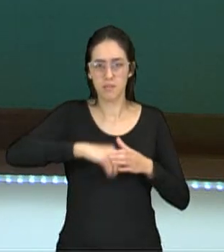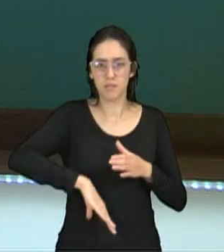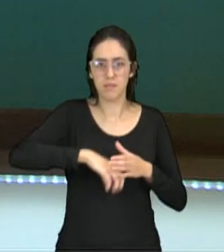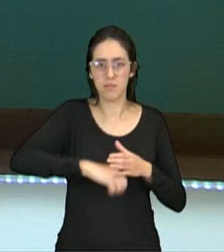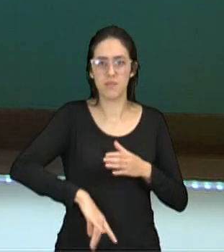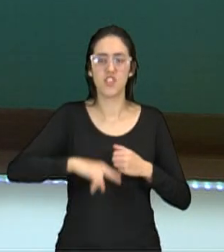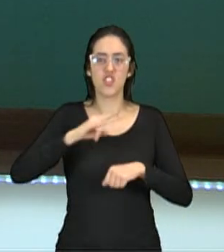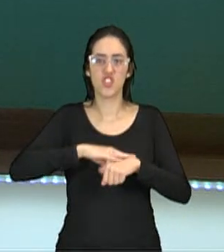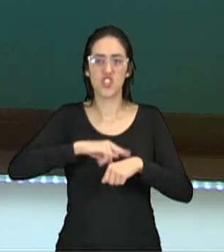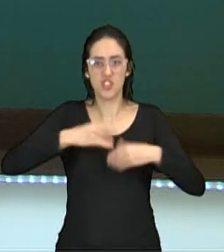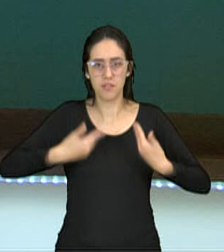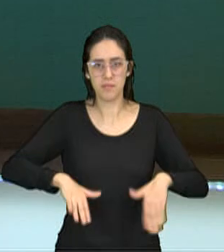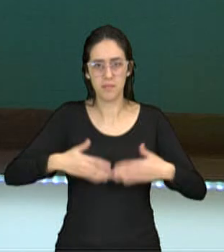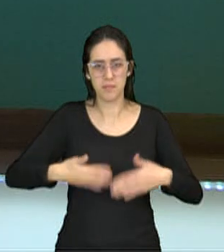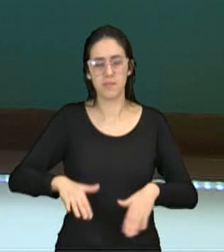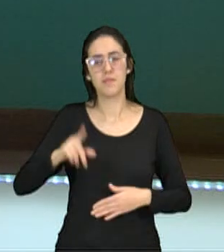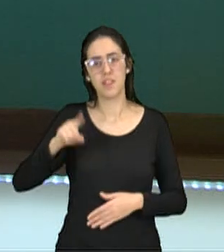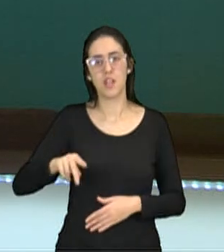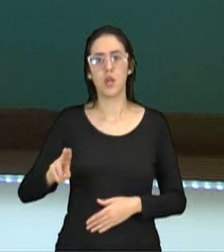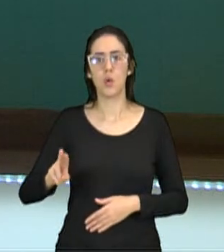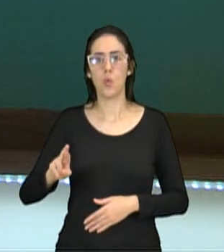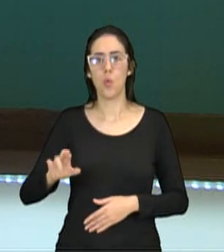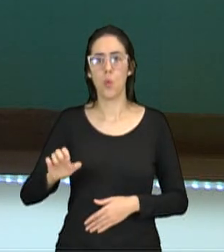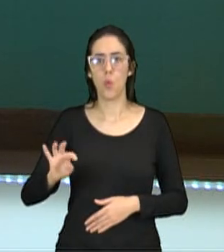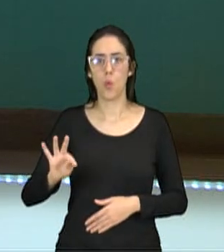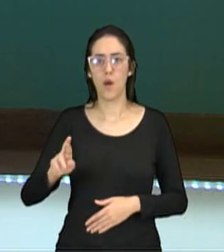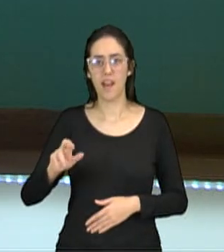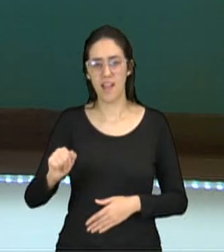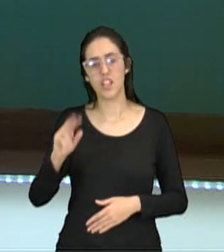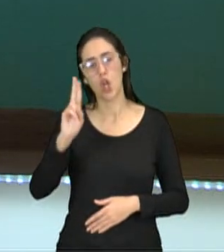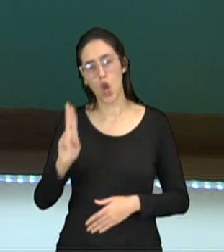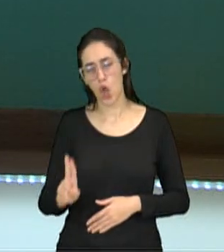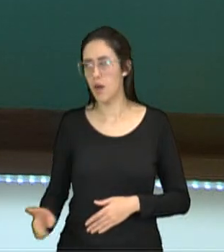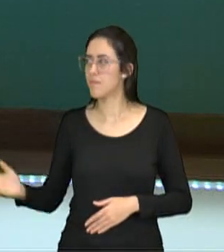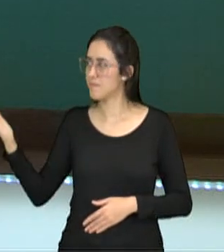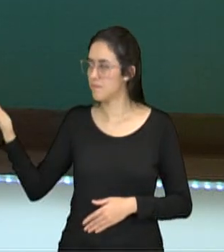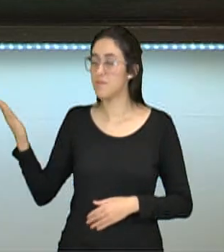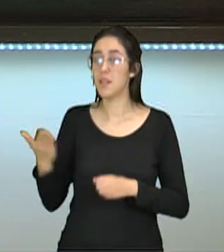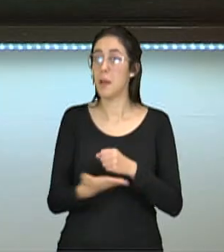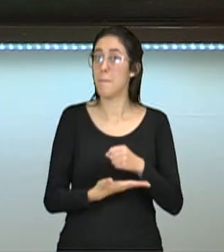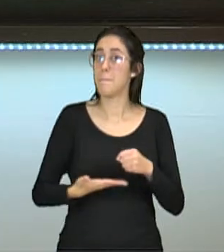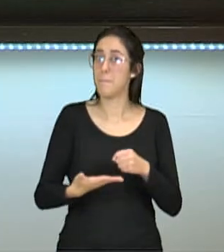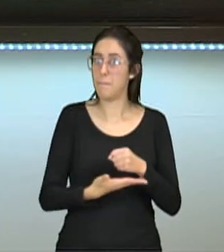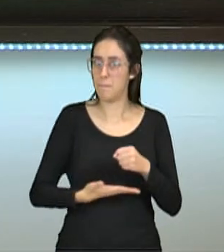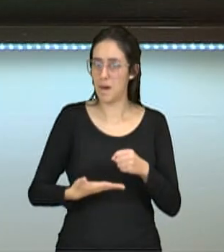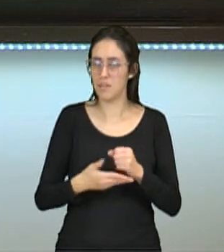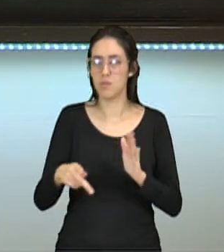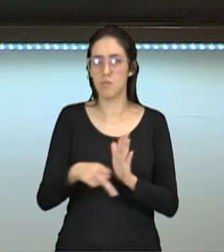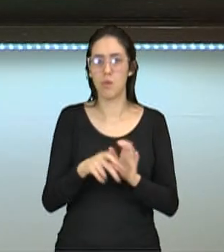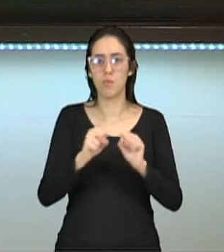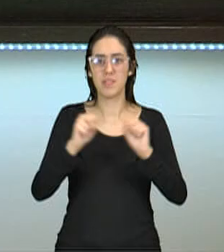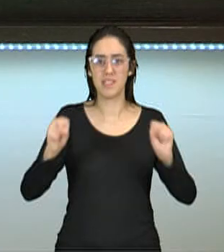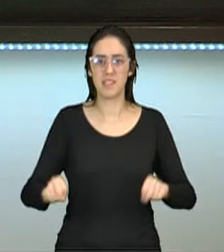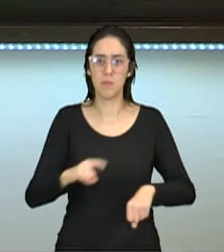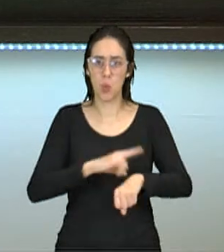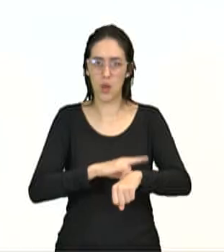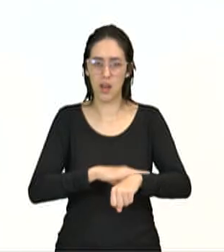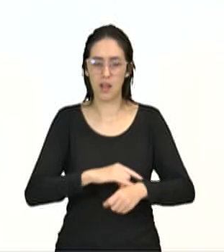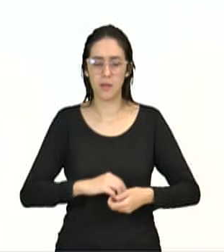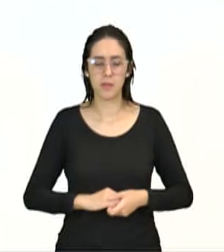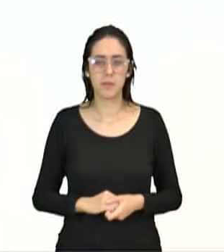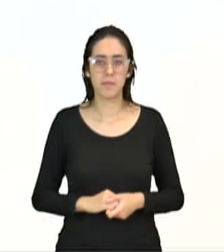urina, que é a uretra. Então, essas são as estruturas básicas aí do sistema urinário.